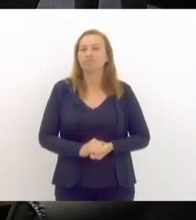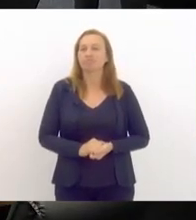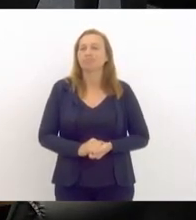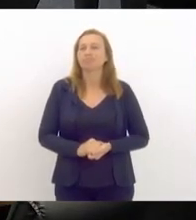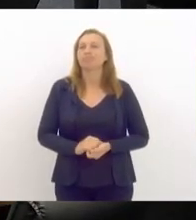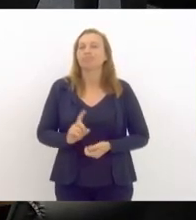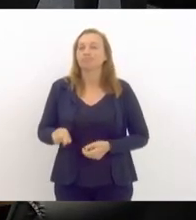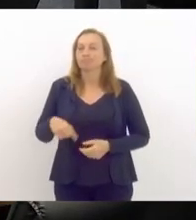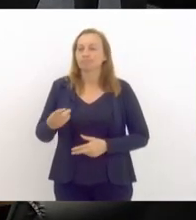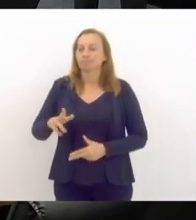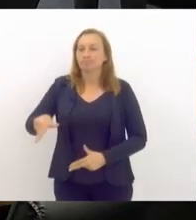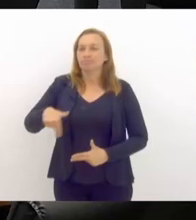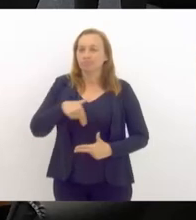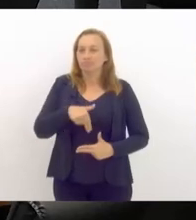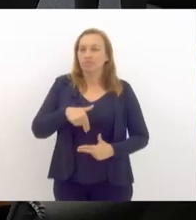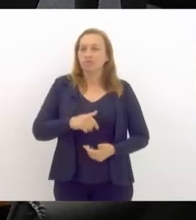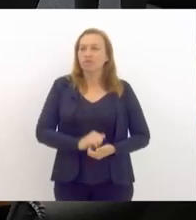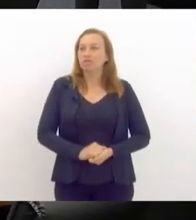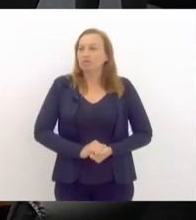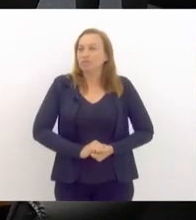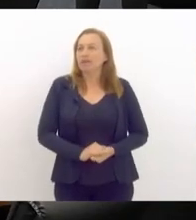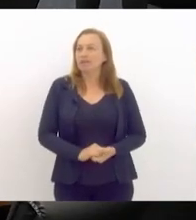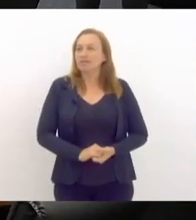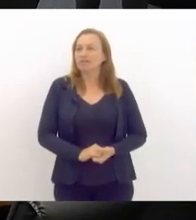próximo orador aqui